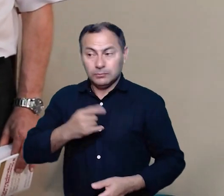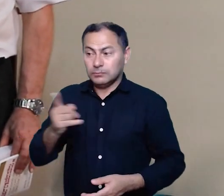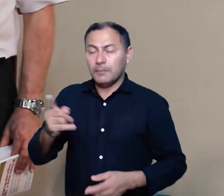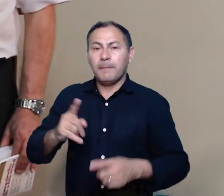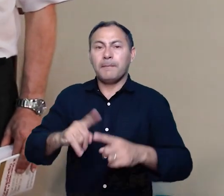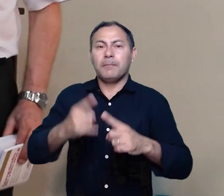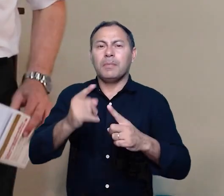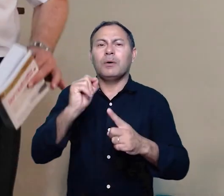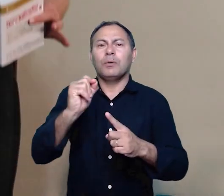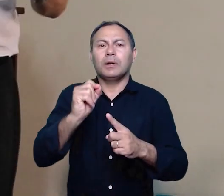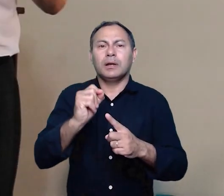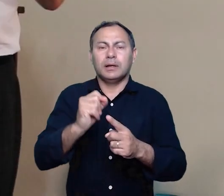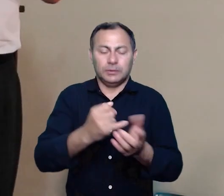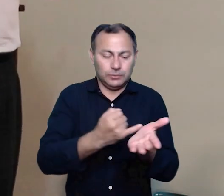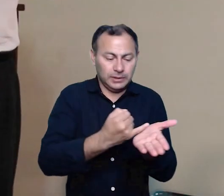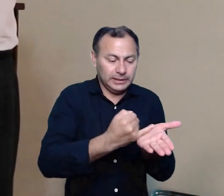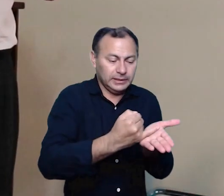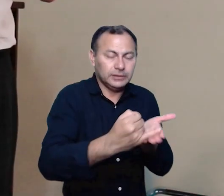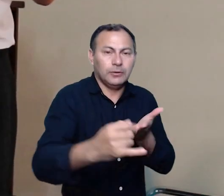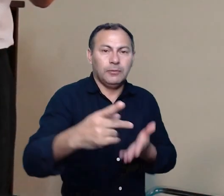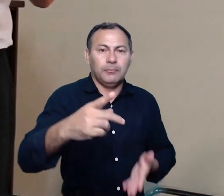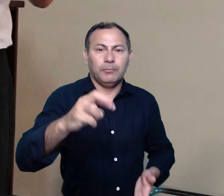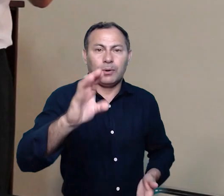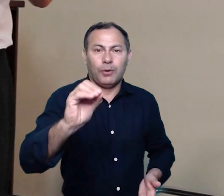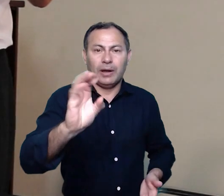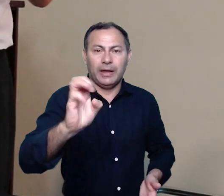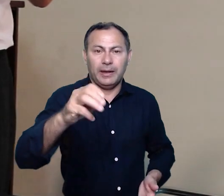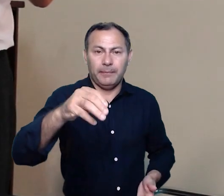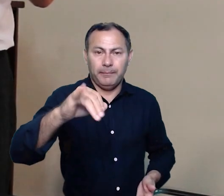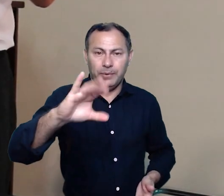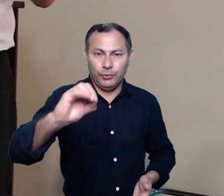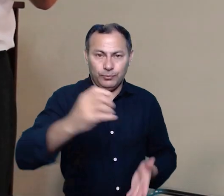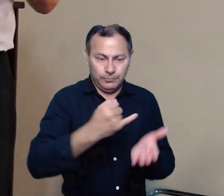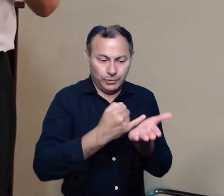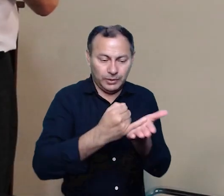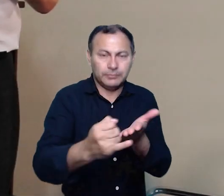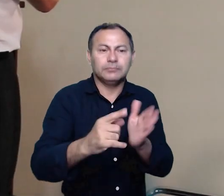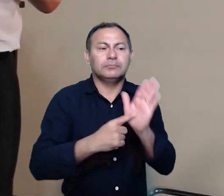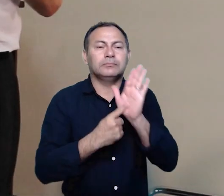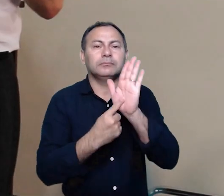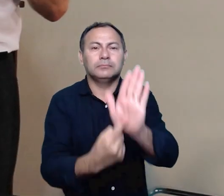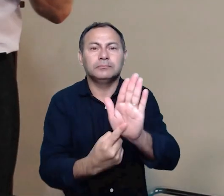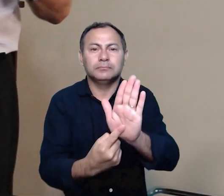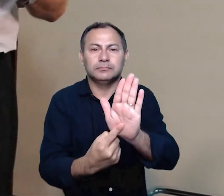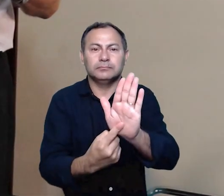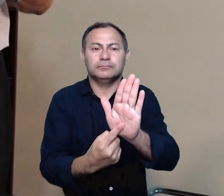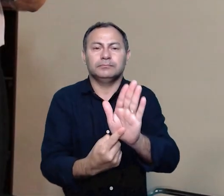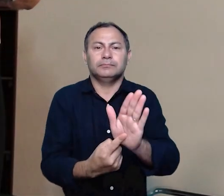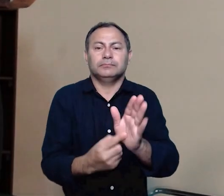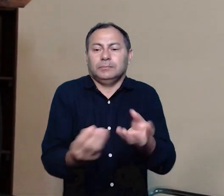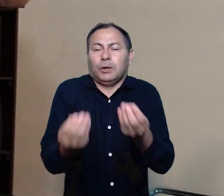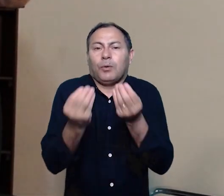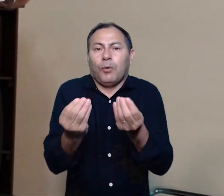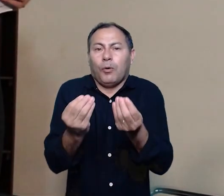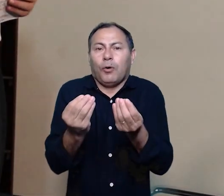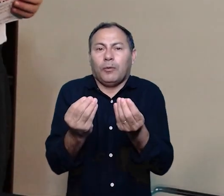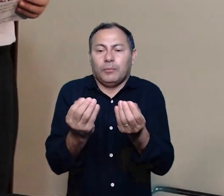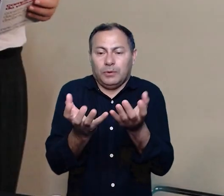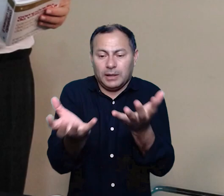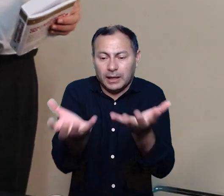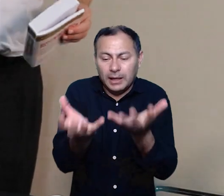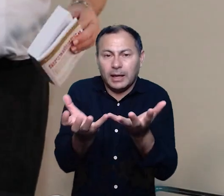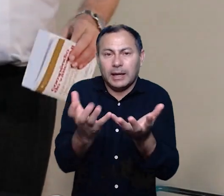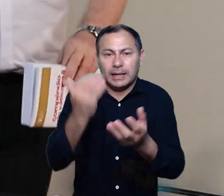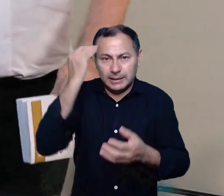de João, mas o que está no proêmio aqui é para indicar de que